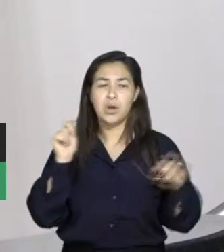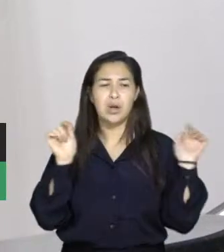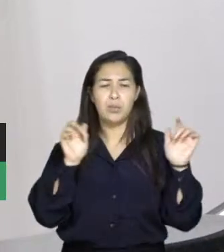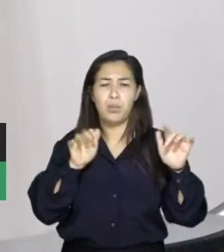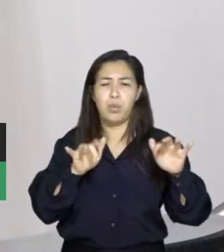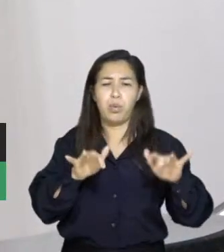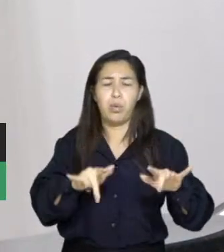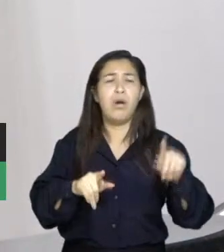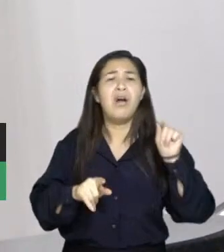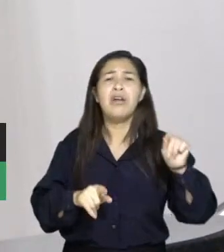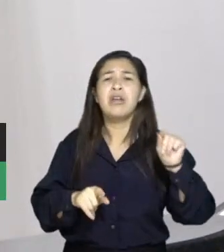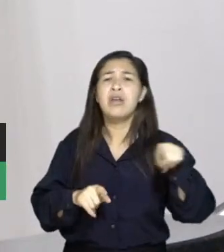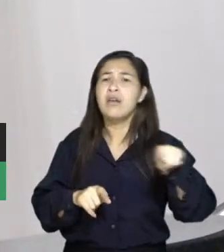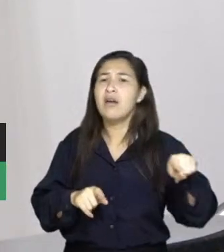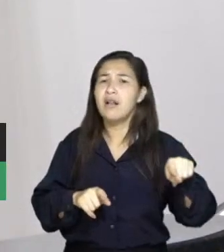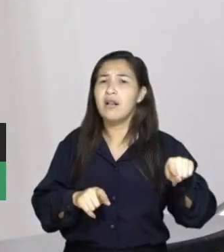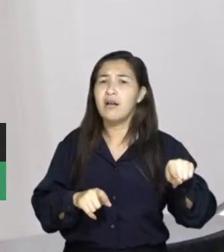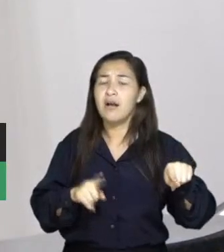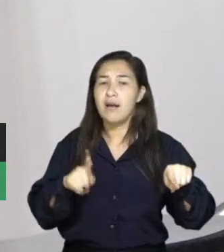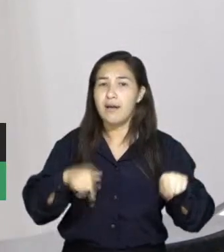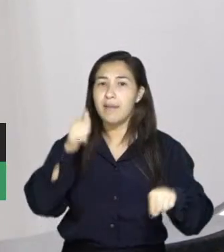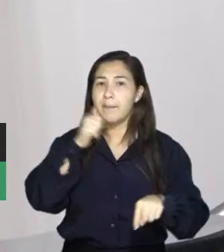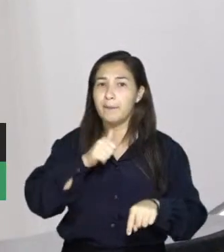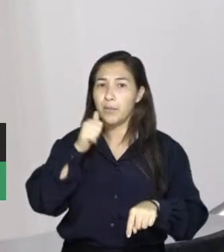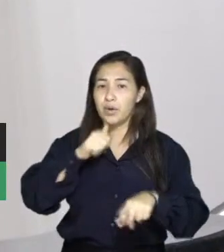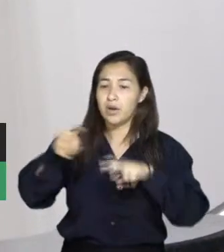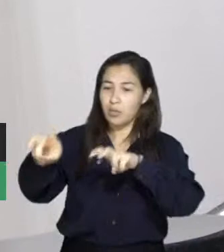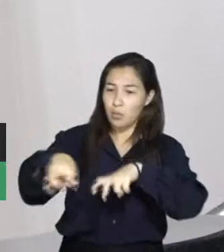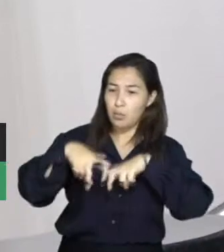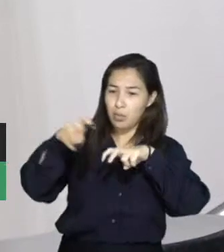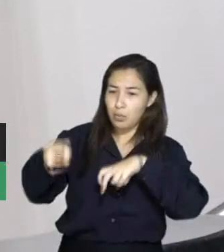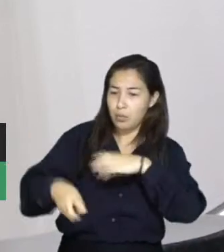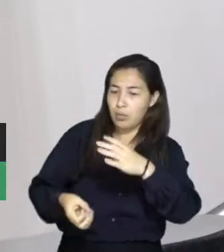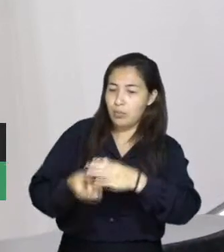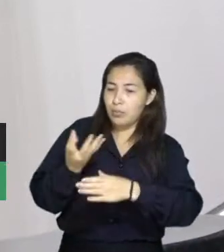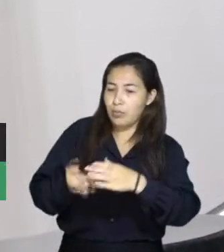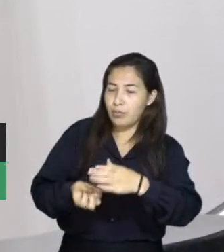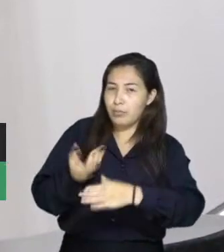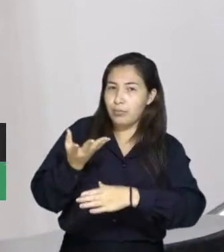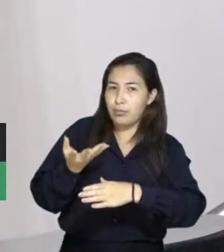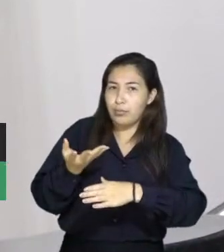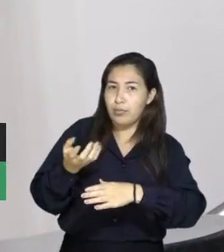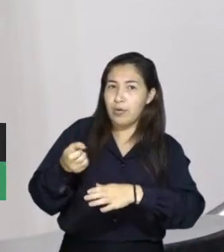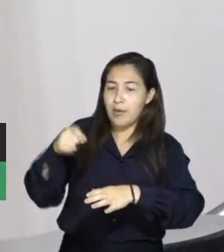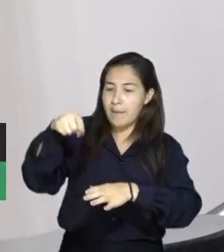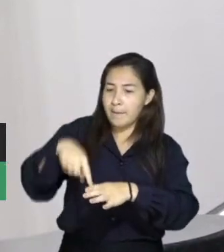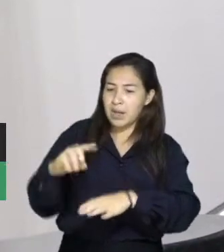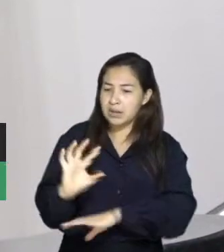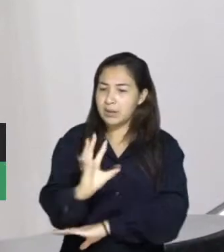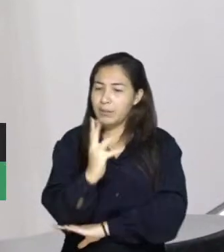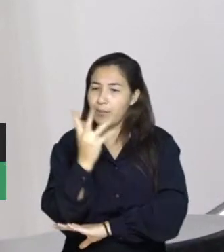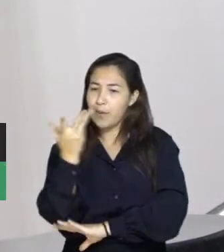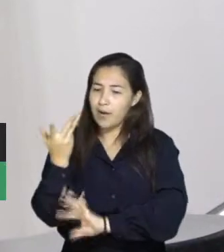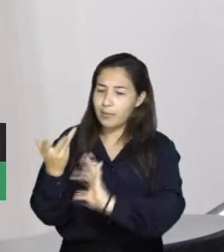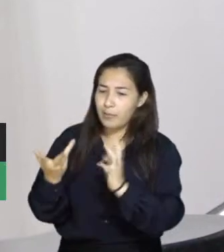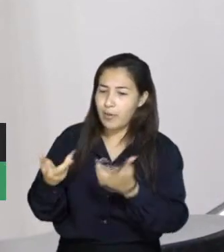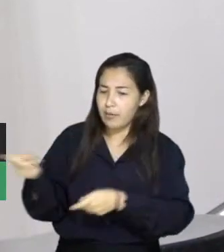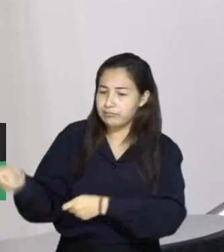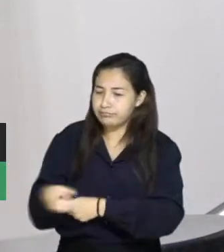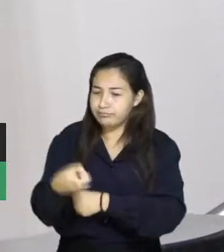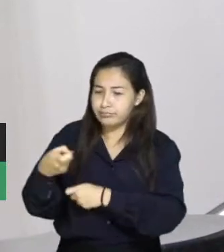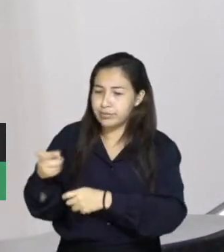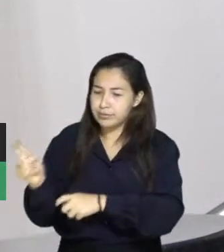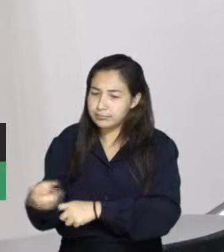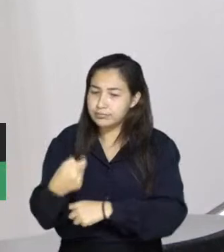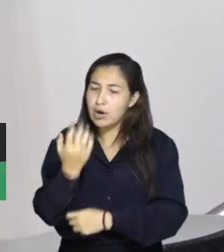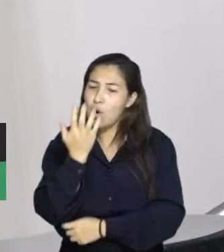mulheres? Mulheres camponesas, mulheres agricultoras, mulheres que plantam e colhem nossos alimentos